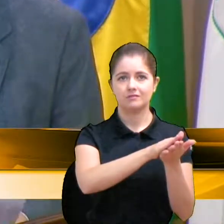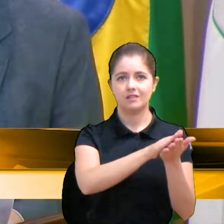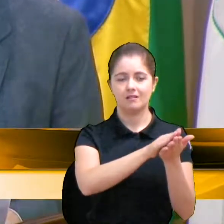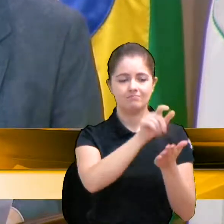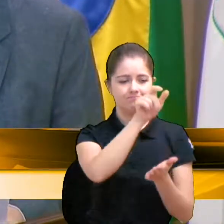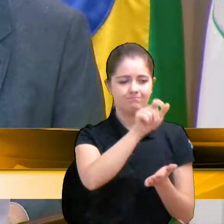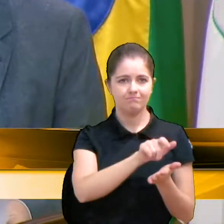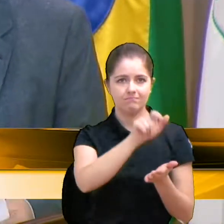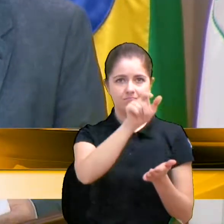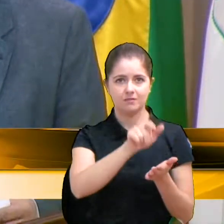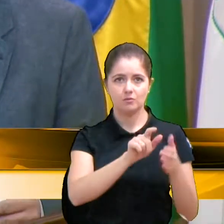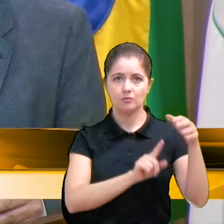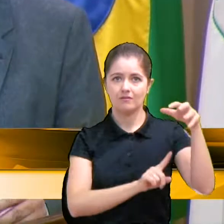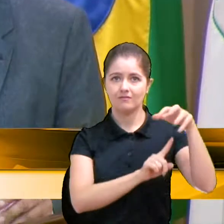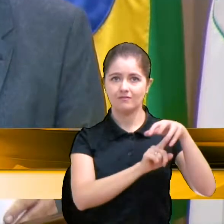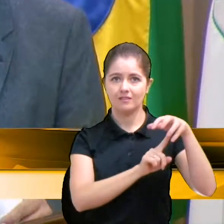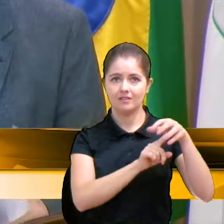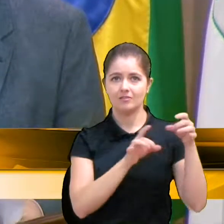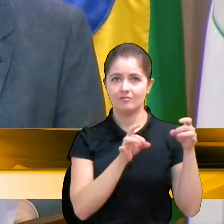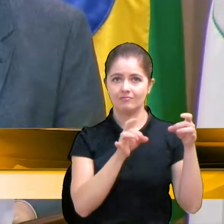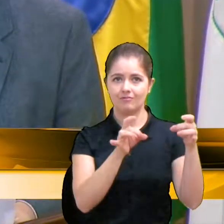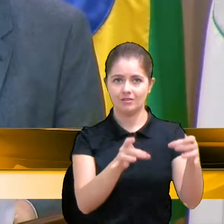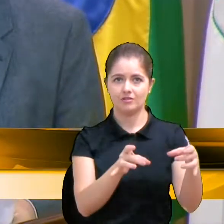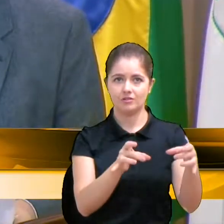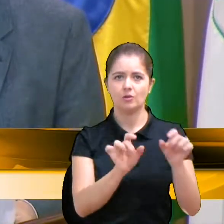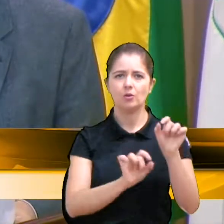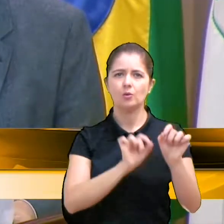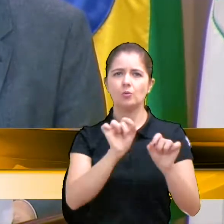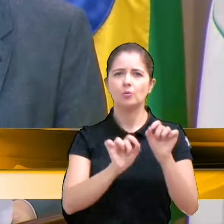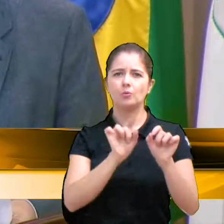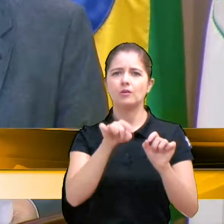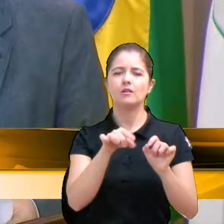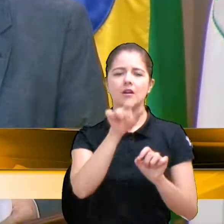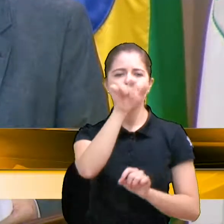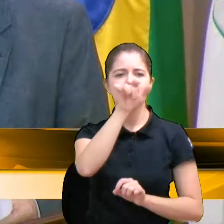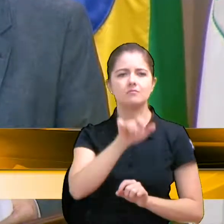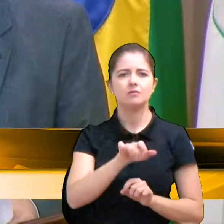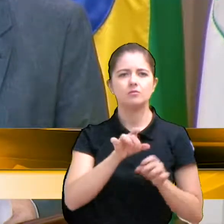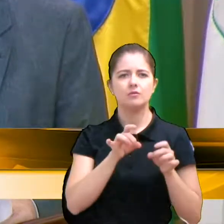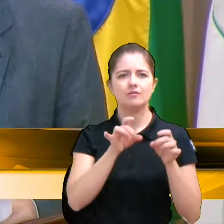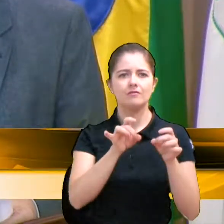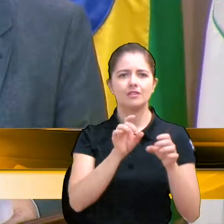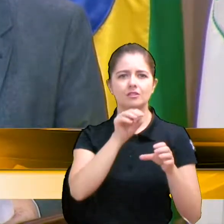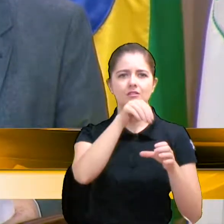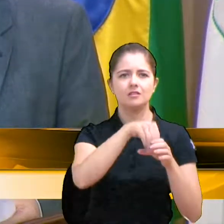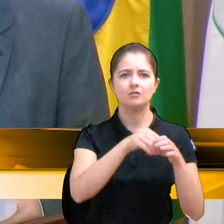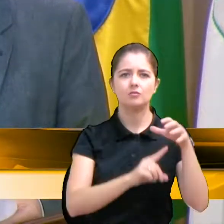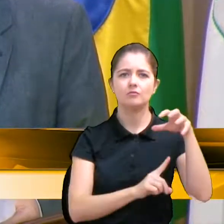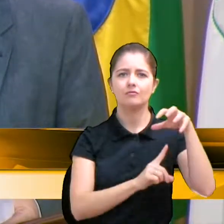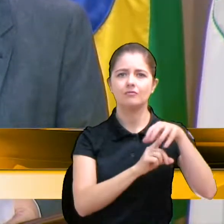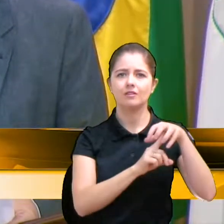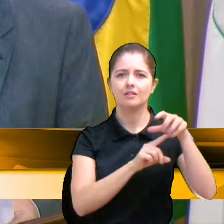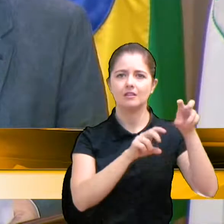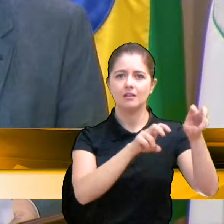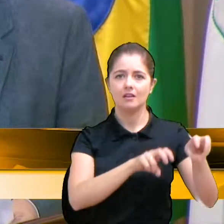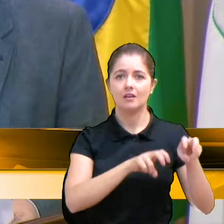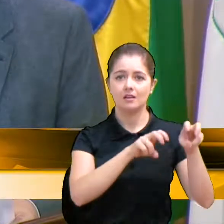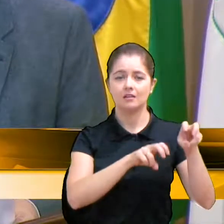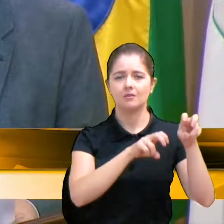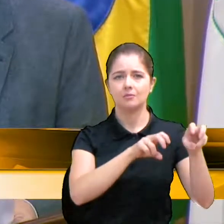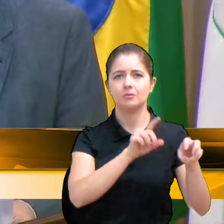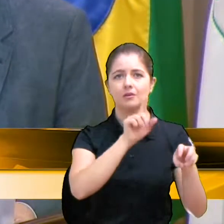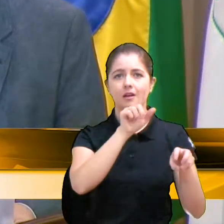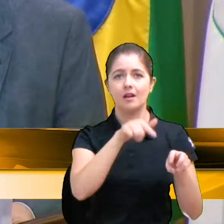os comerciantes. O que é o comerciante dentro da Feira do Agricultor? São aqueles produtos